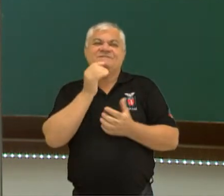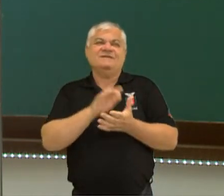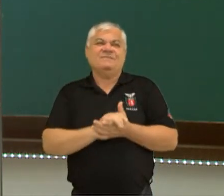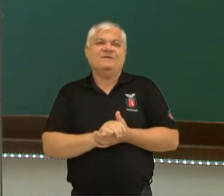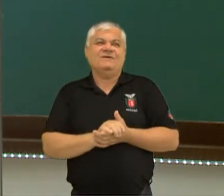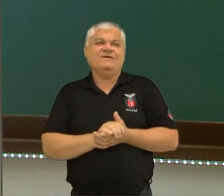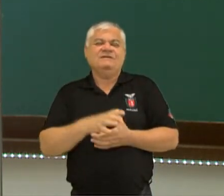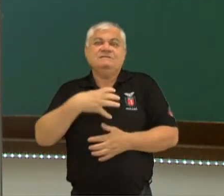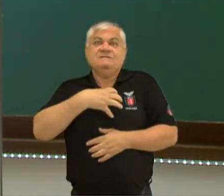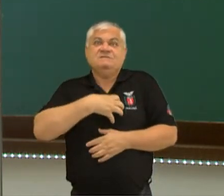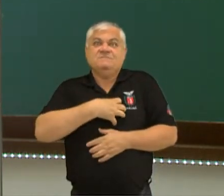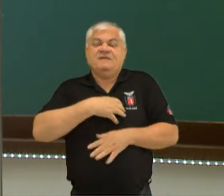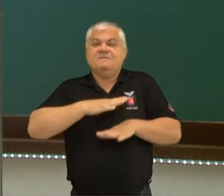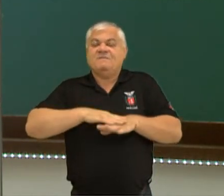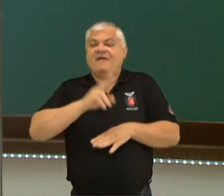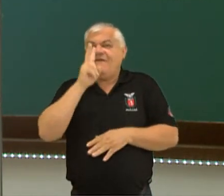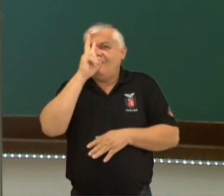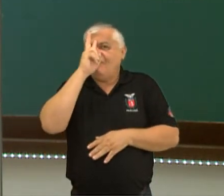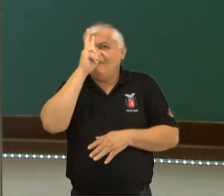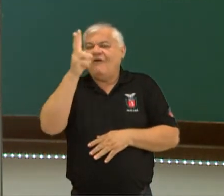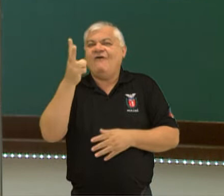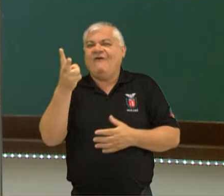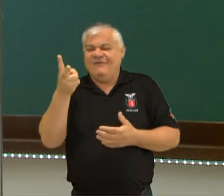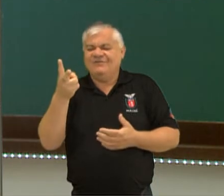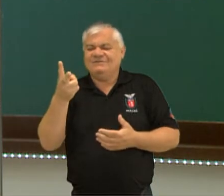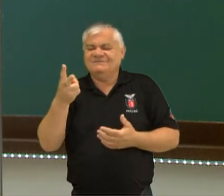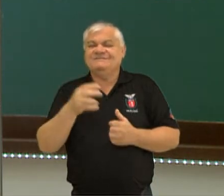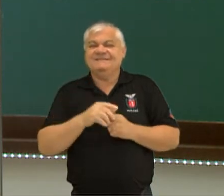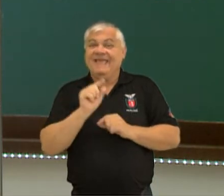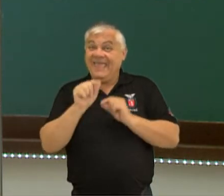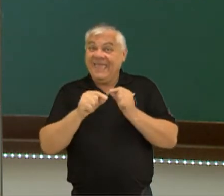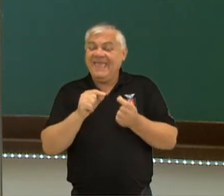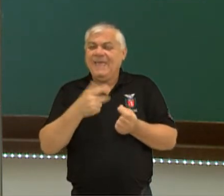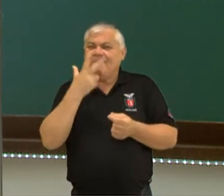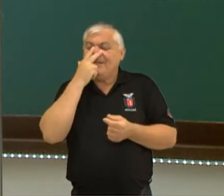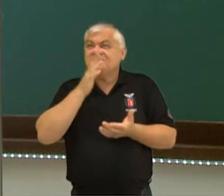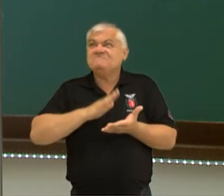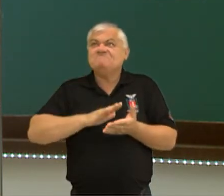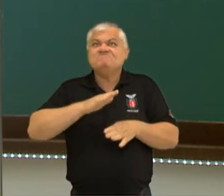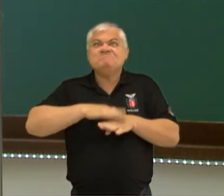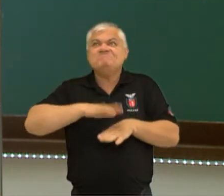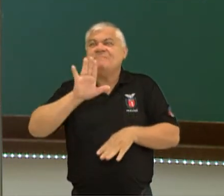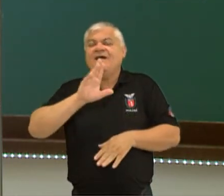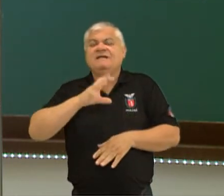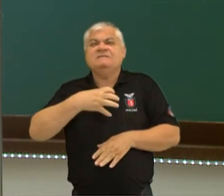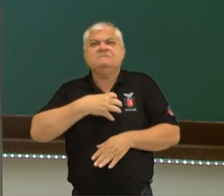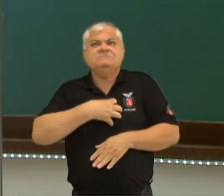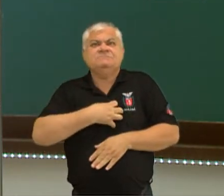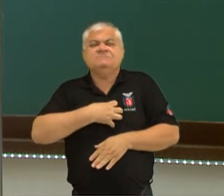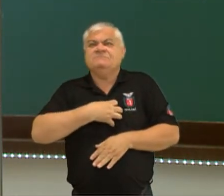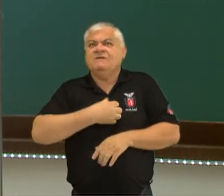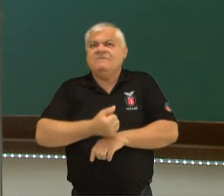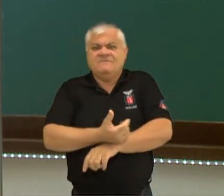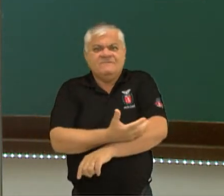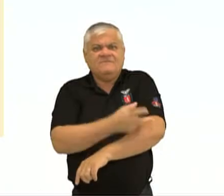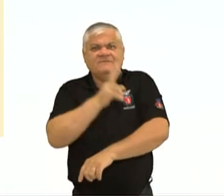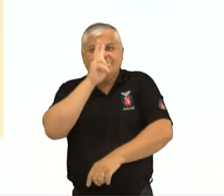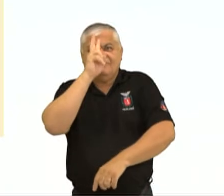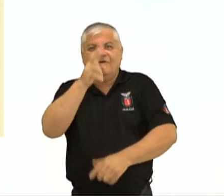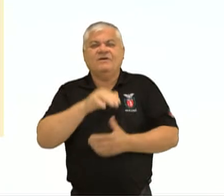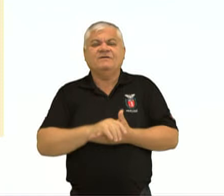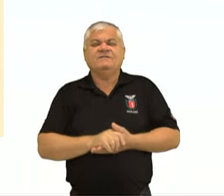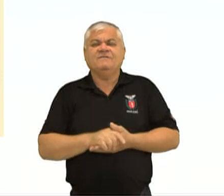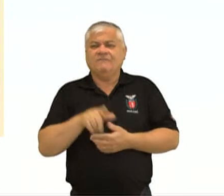forma dramática, transmitindo uma ideia aumentada do real, intensificar a emoção, o sentimento. Hás de